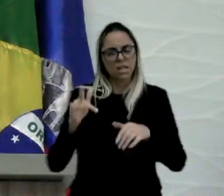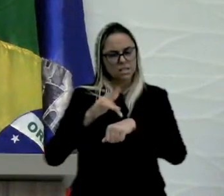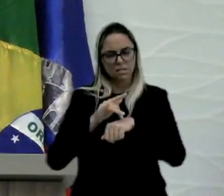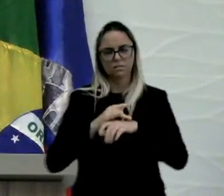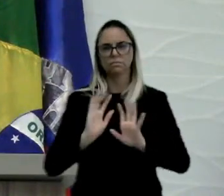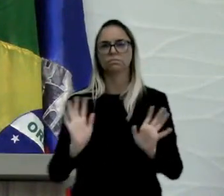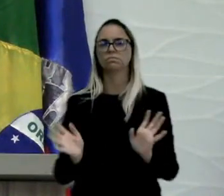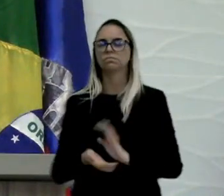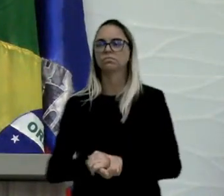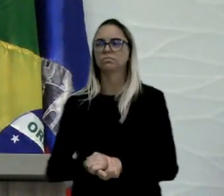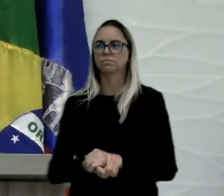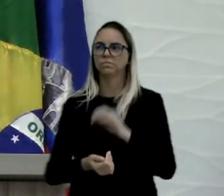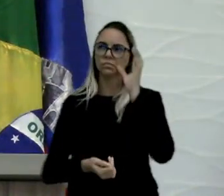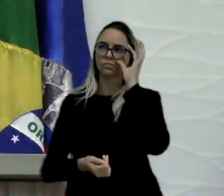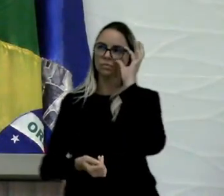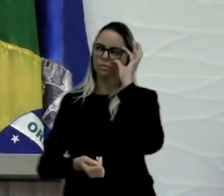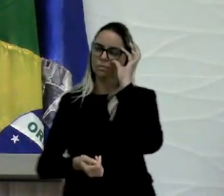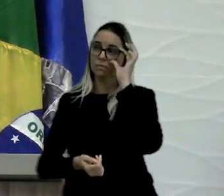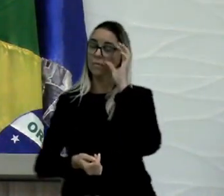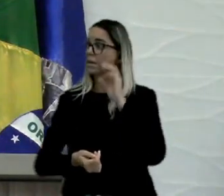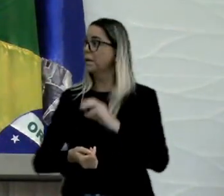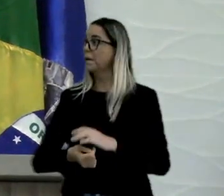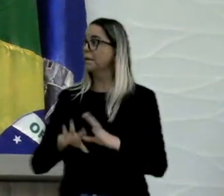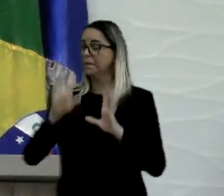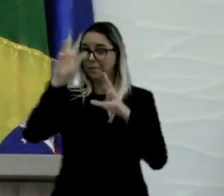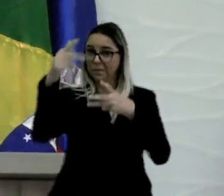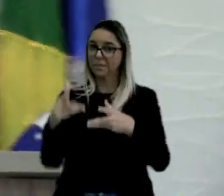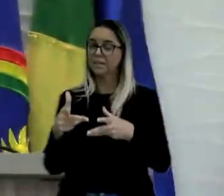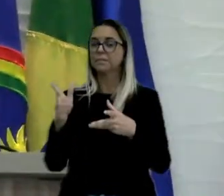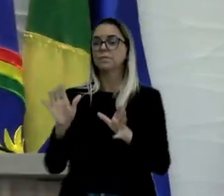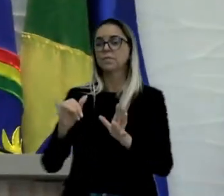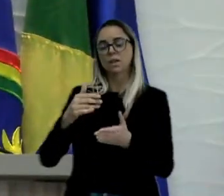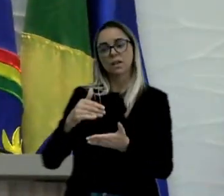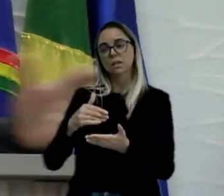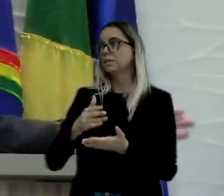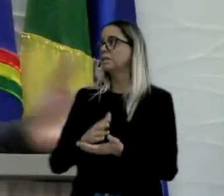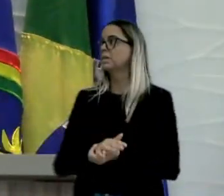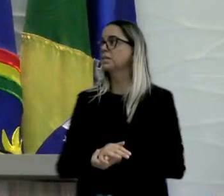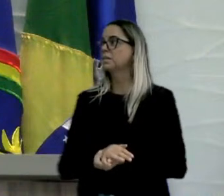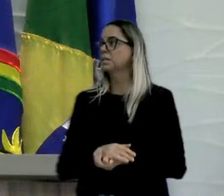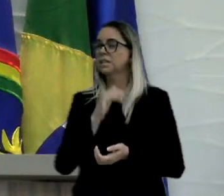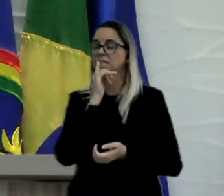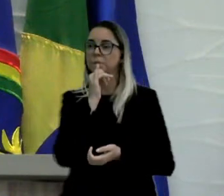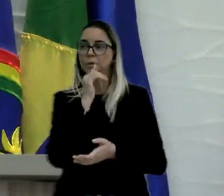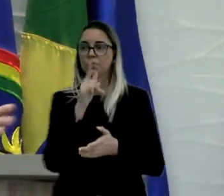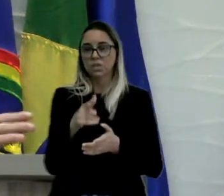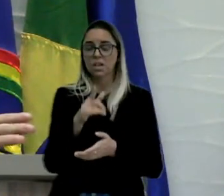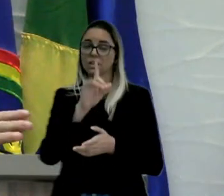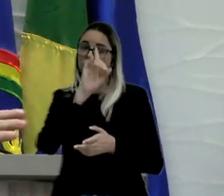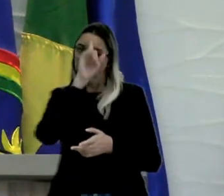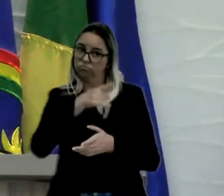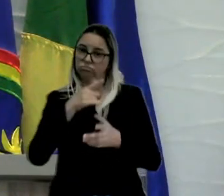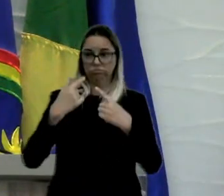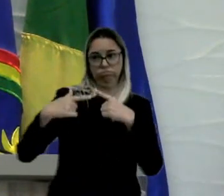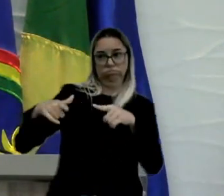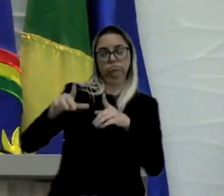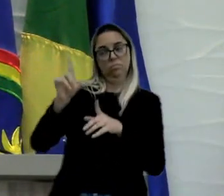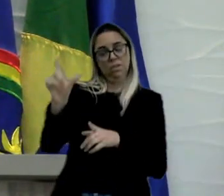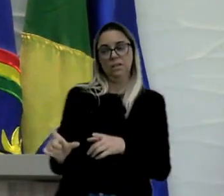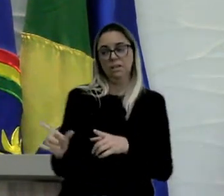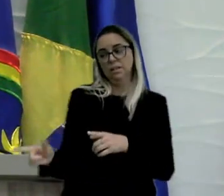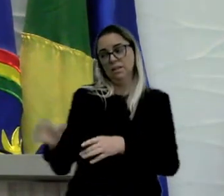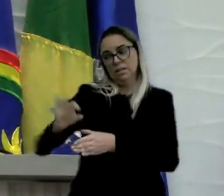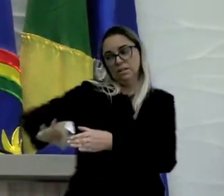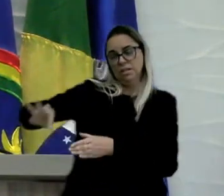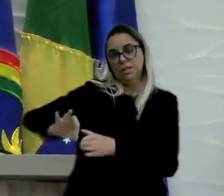bem como a vossa excelência tá falando aí é uma coisa Extra a coisa exra vossa excelência atacar o vereador que lá da sua região a